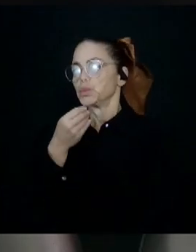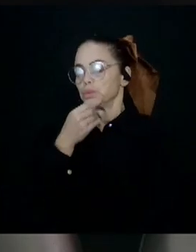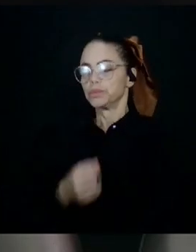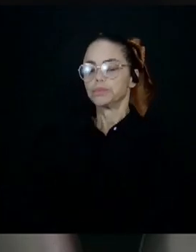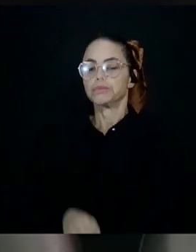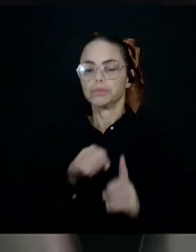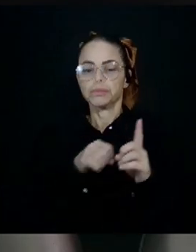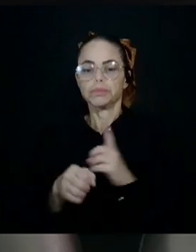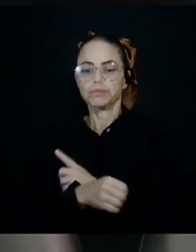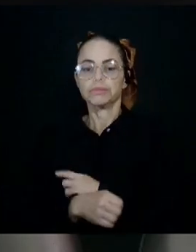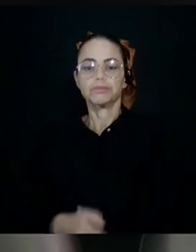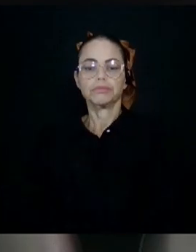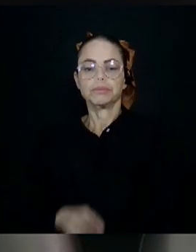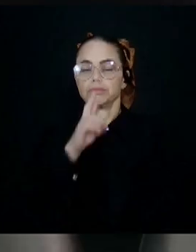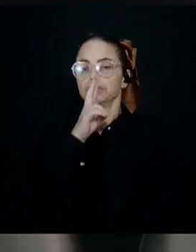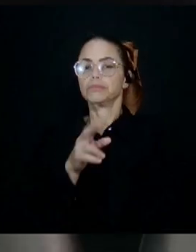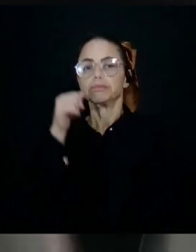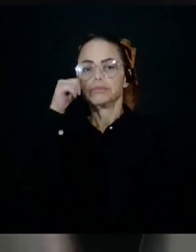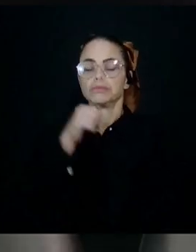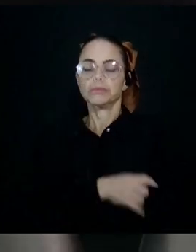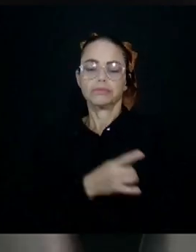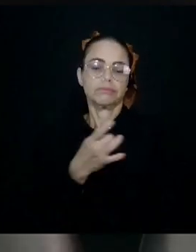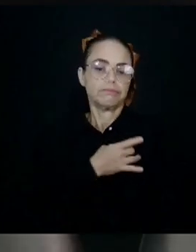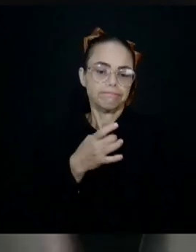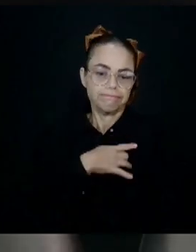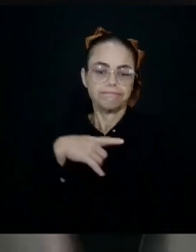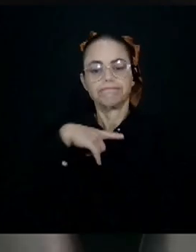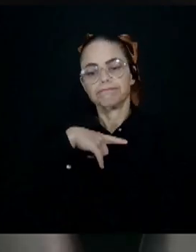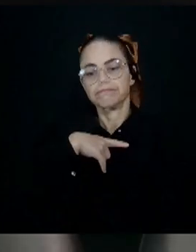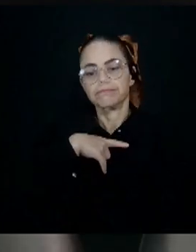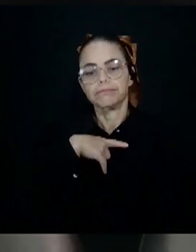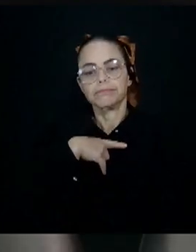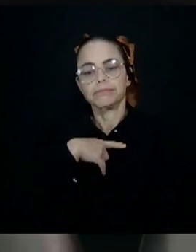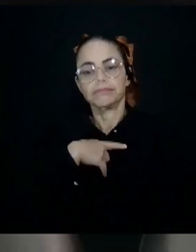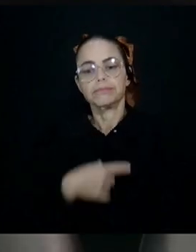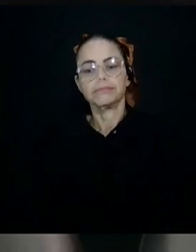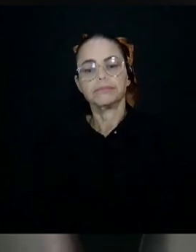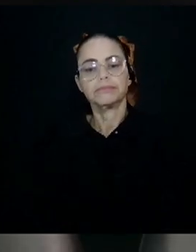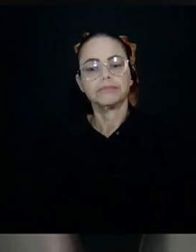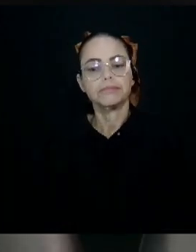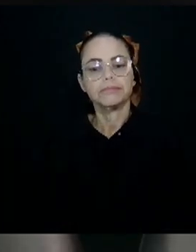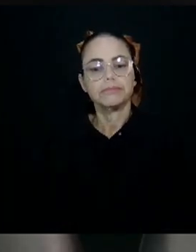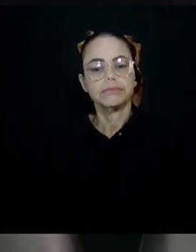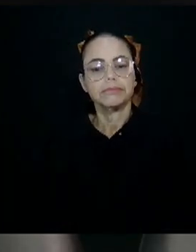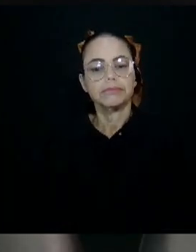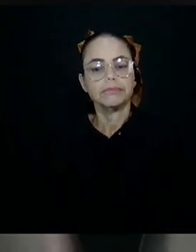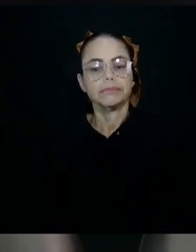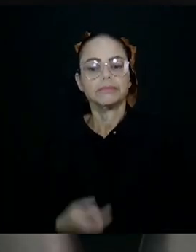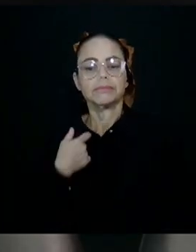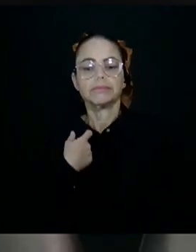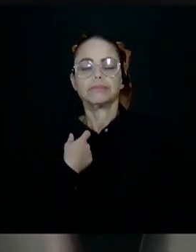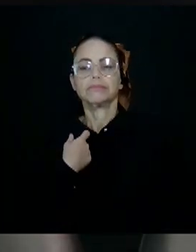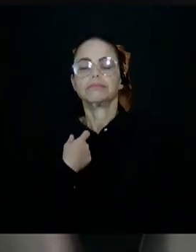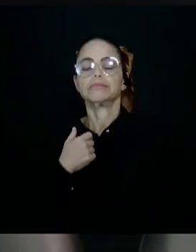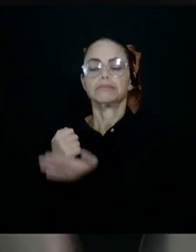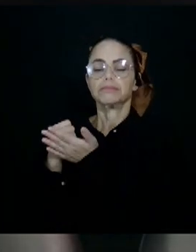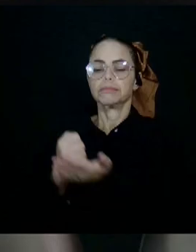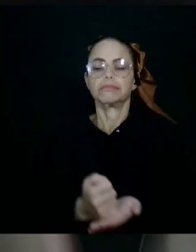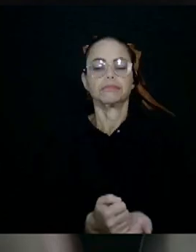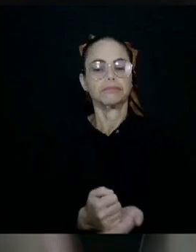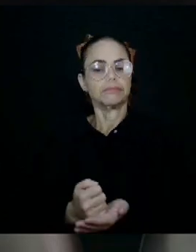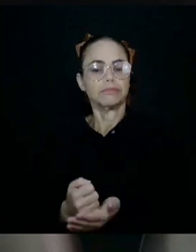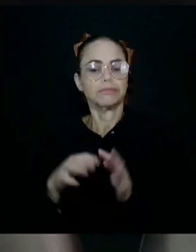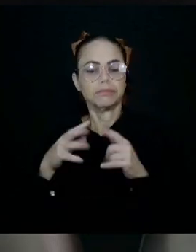mulheres, porque o medo ele vem, né? Mas quando uma mulher se posiciona, ela acaba ajudando todas as outras Exato. mulheres.